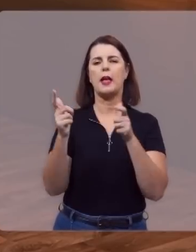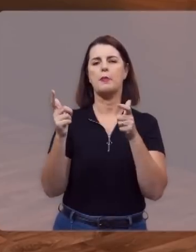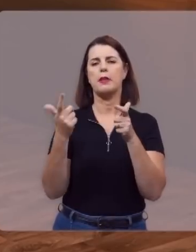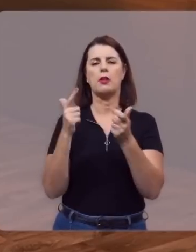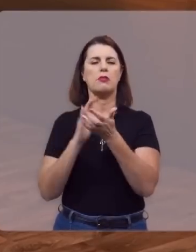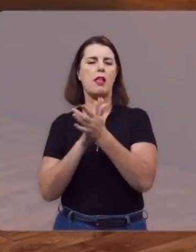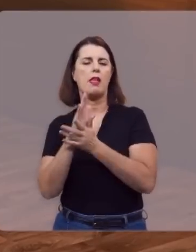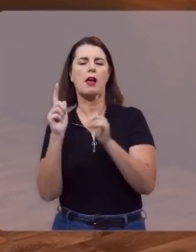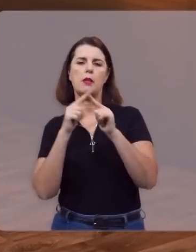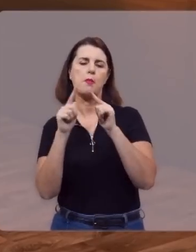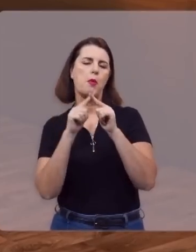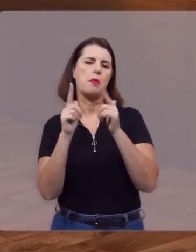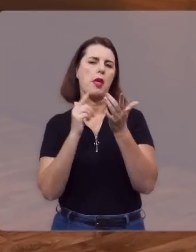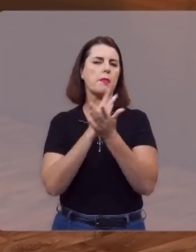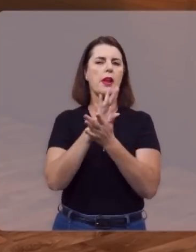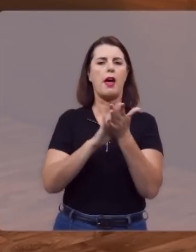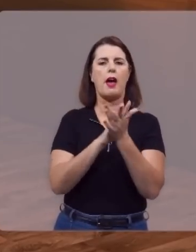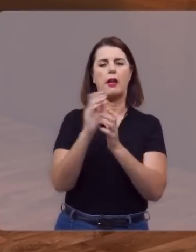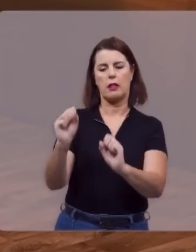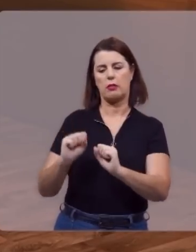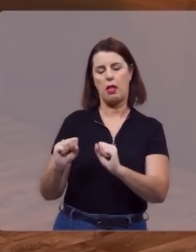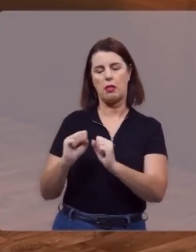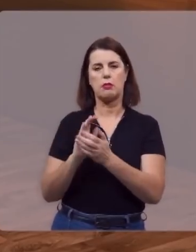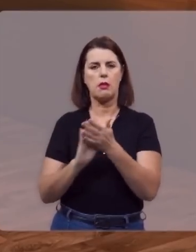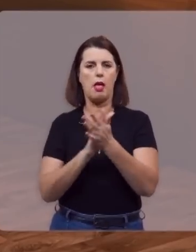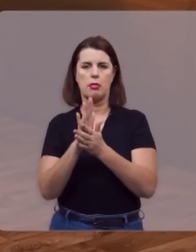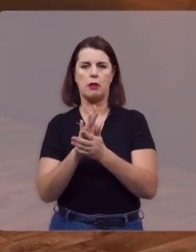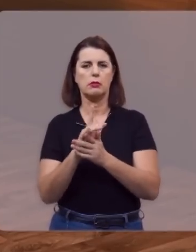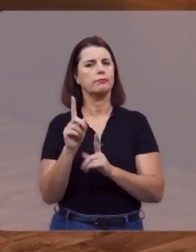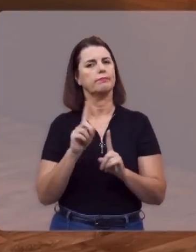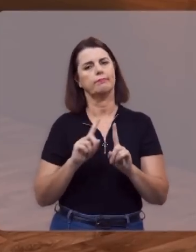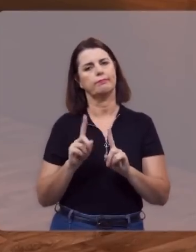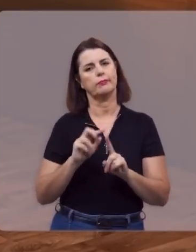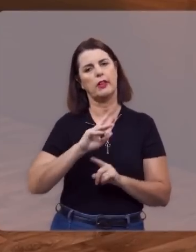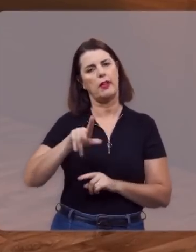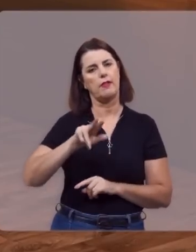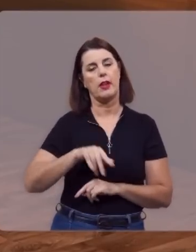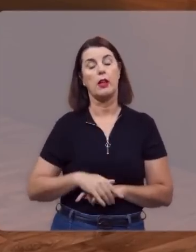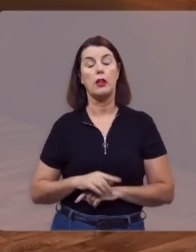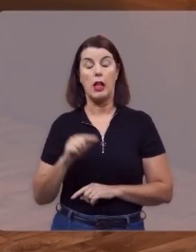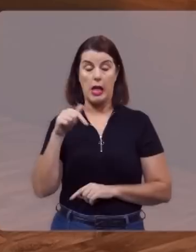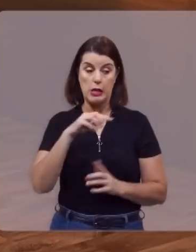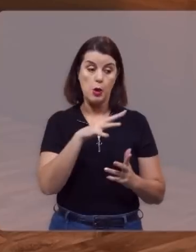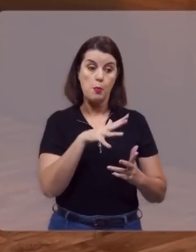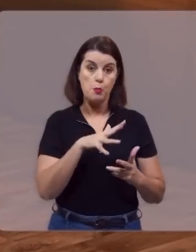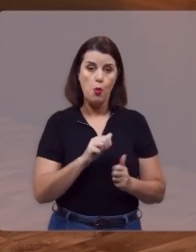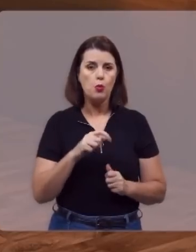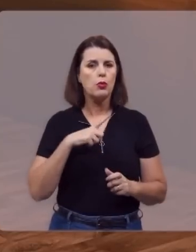de diversões. Vivemos num mundo que está posto no maligno.